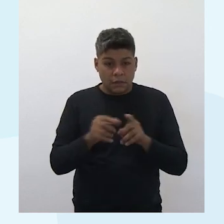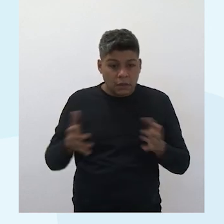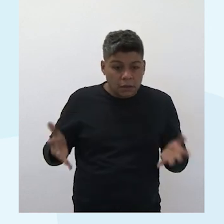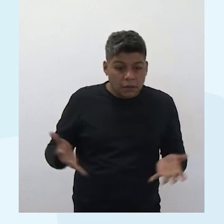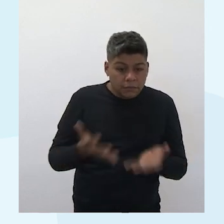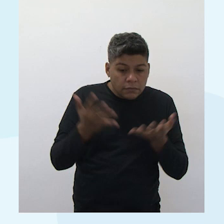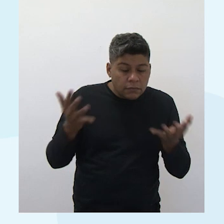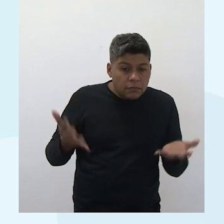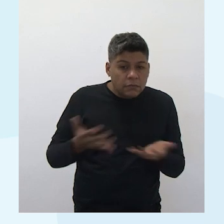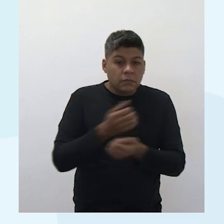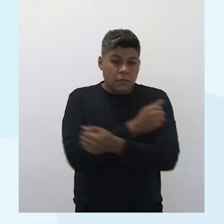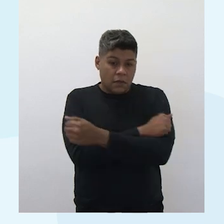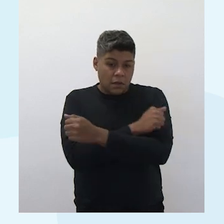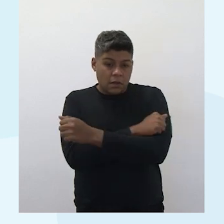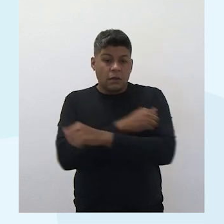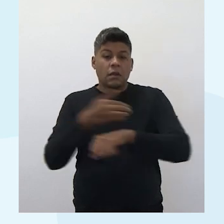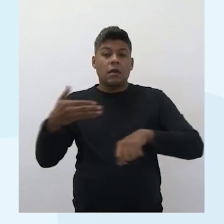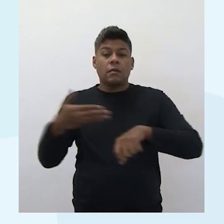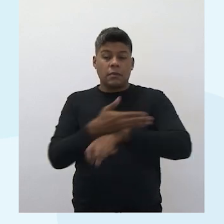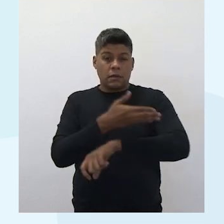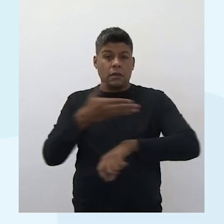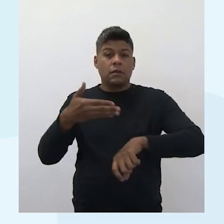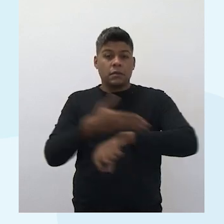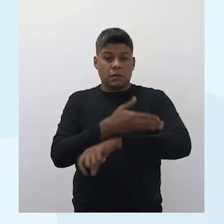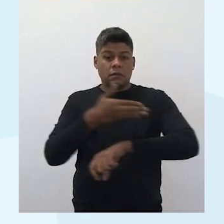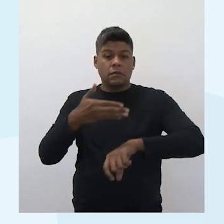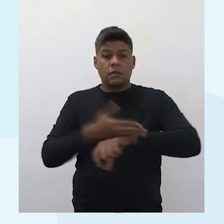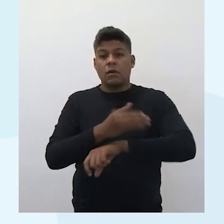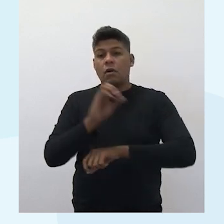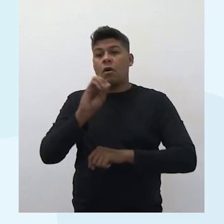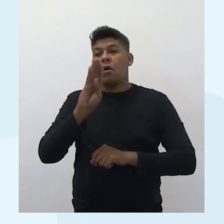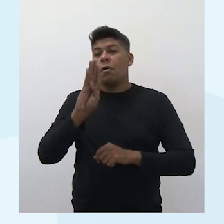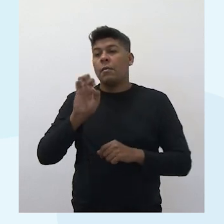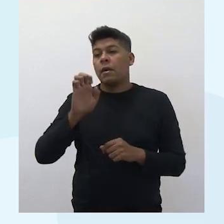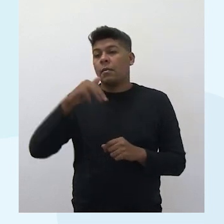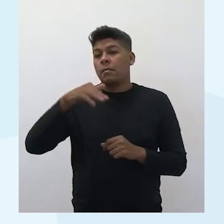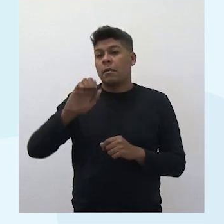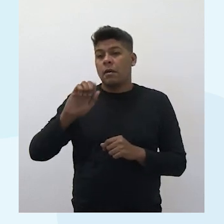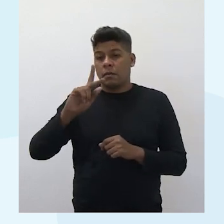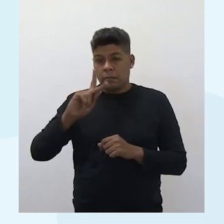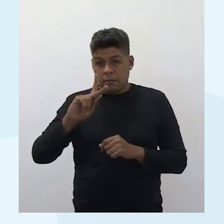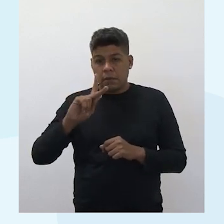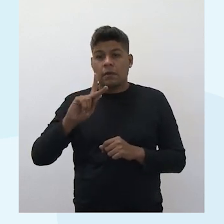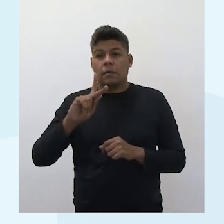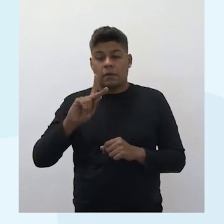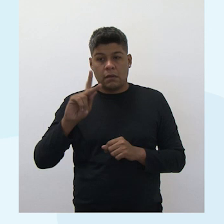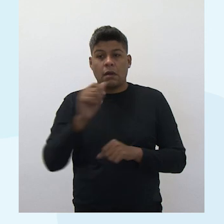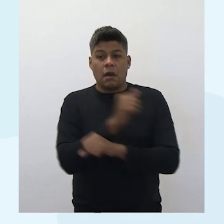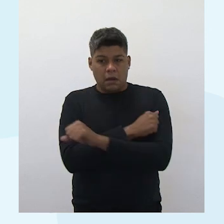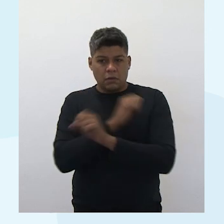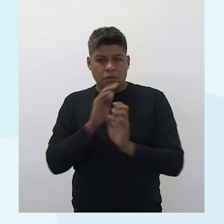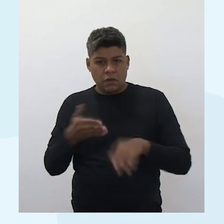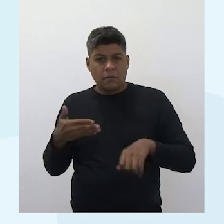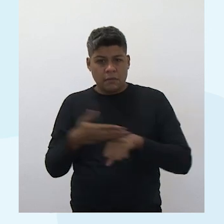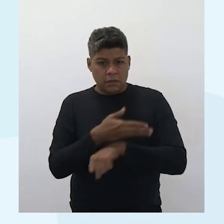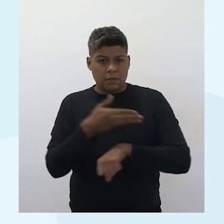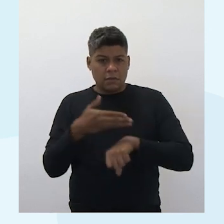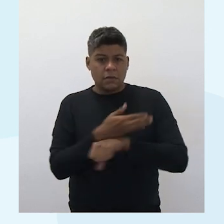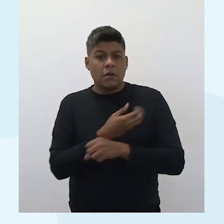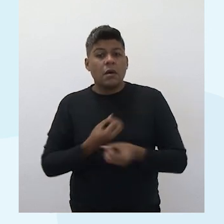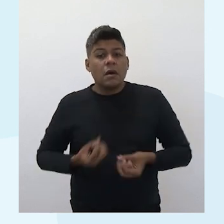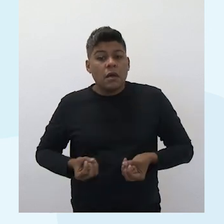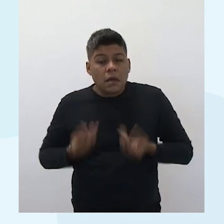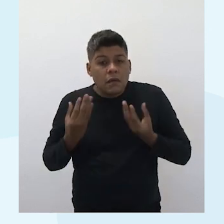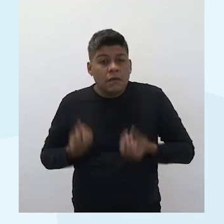os estudantes a participarem da UBMEP. Muitos desses estudantes, inclusive, eu já participei de eventos,